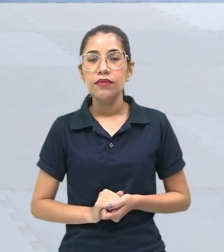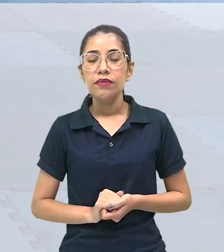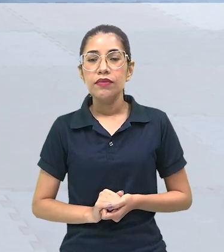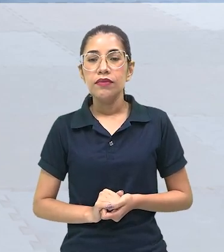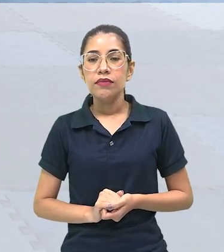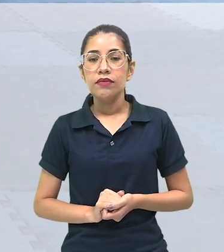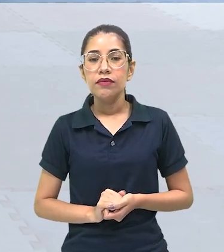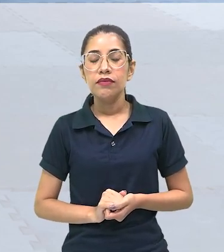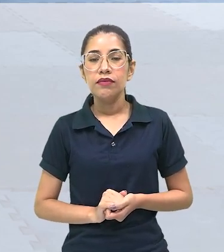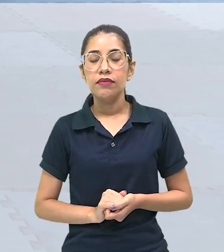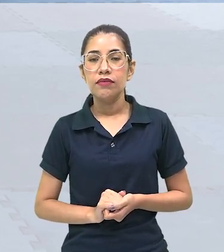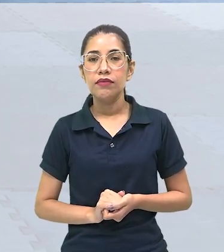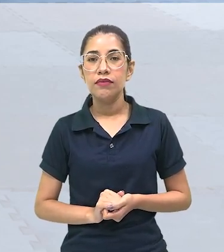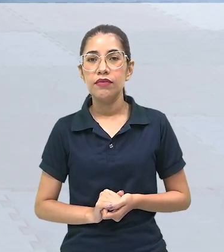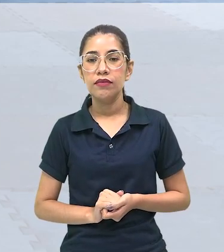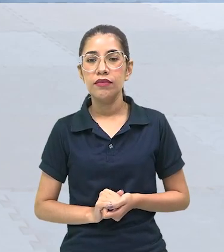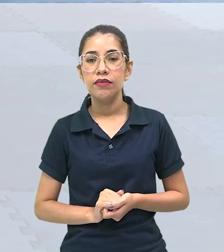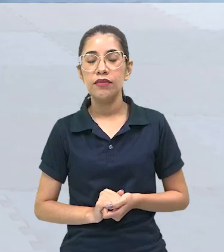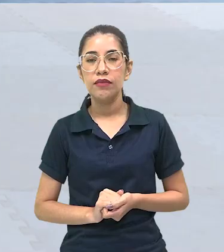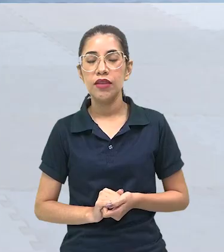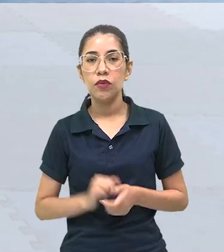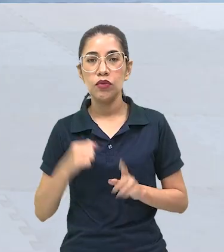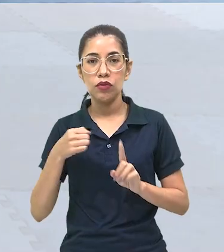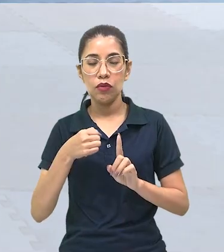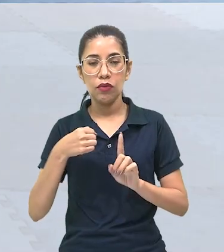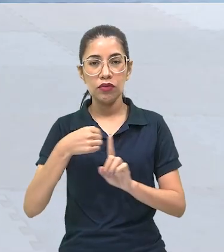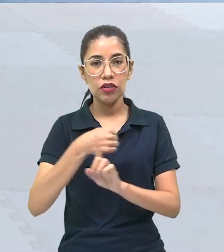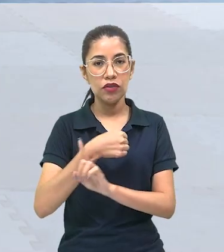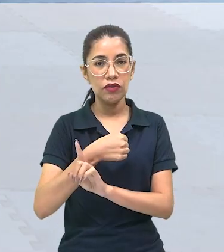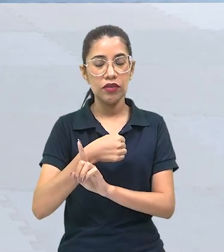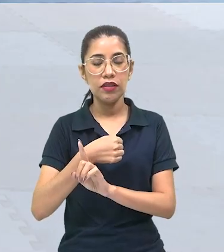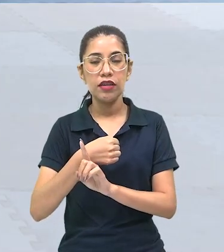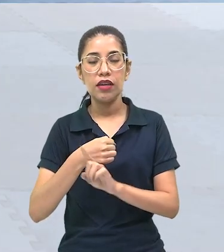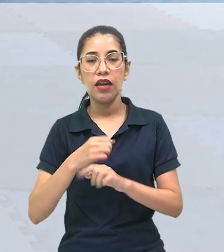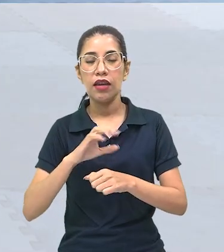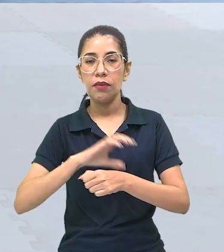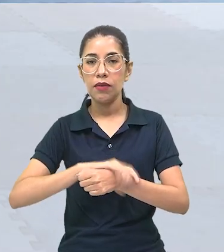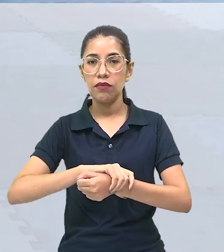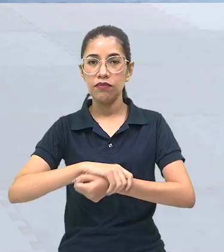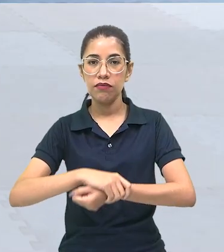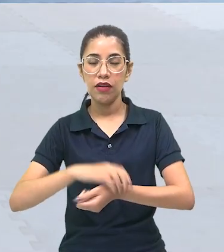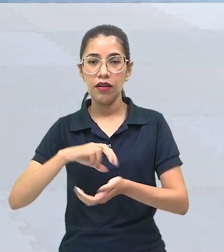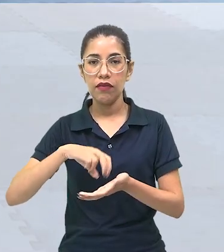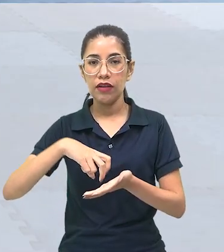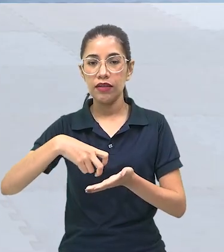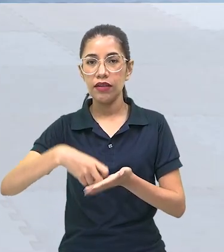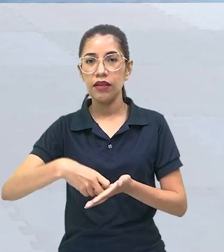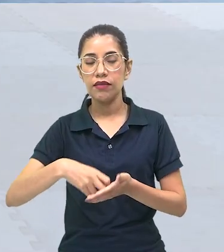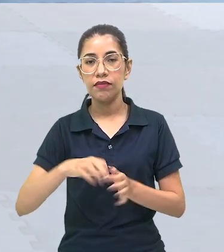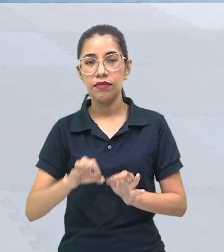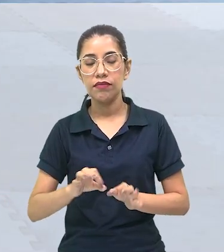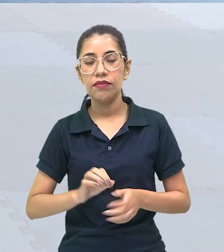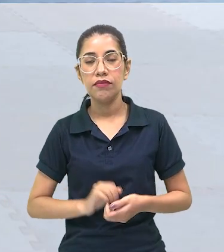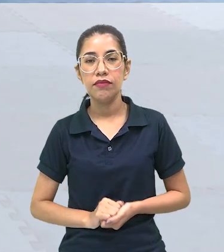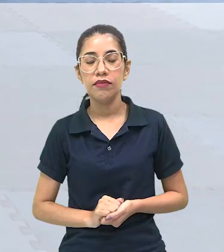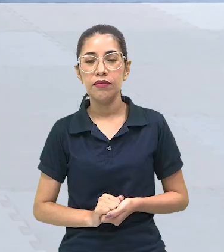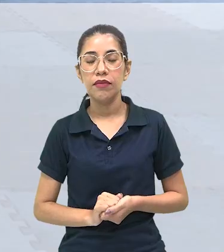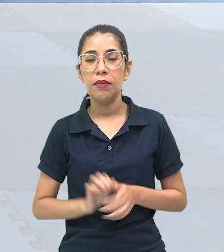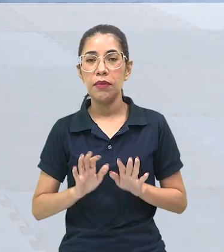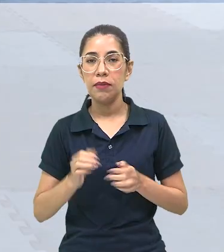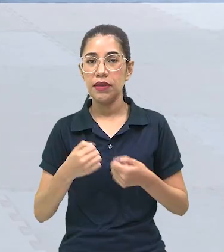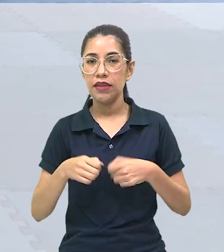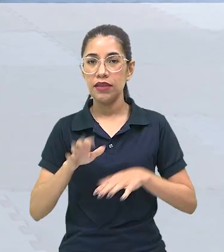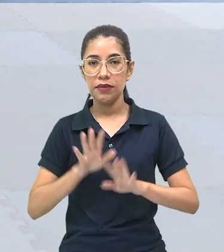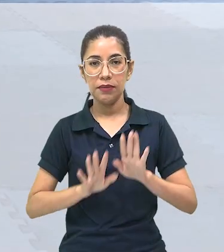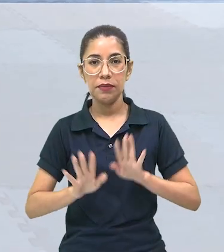Um soco, você sai do caminho, pega na mão, torce até ele cair. Façam isso com cuidado,